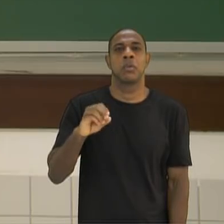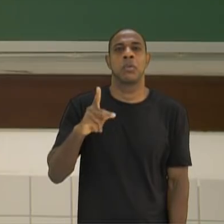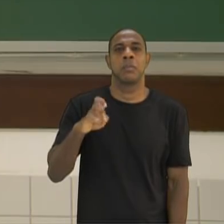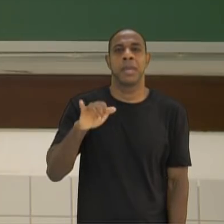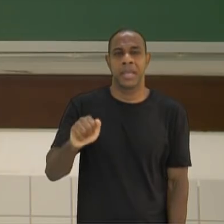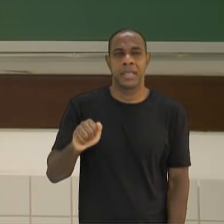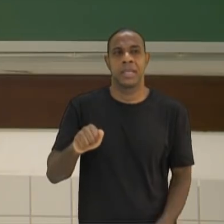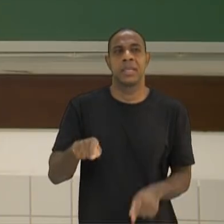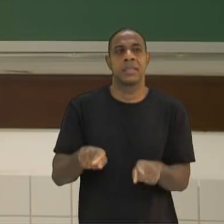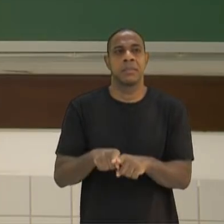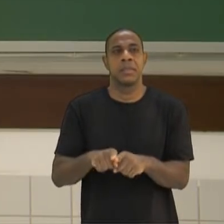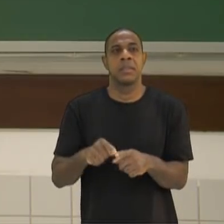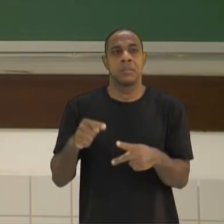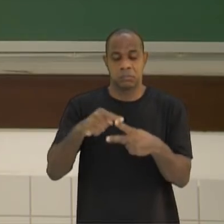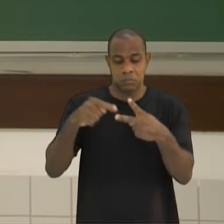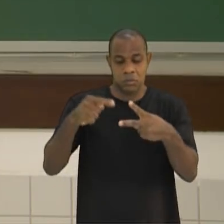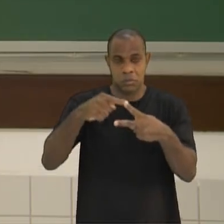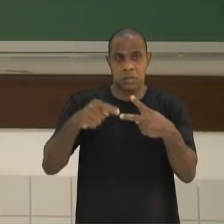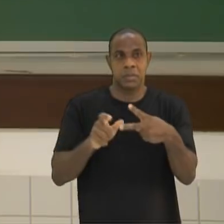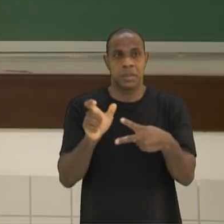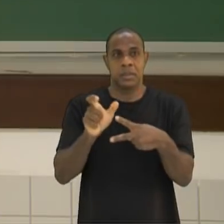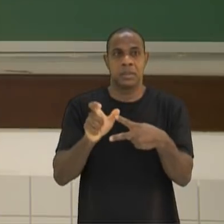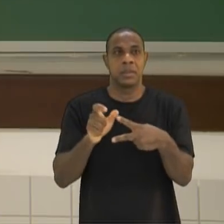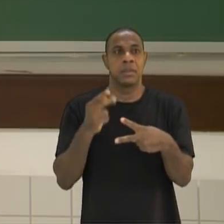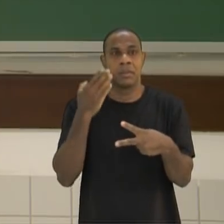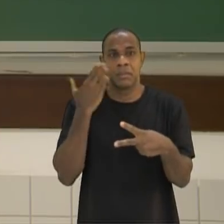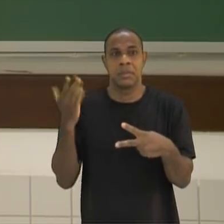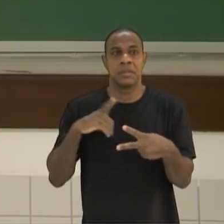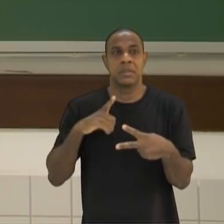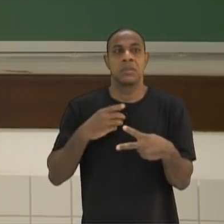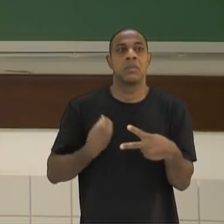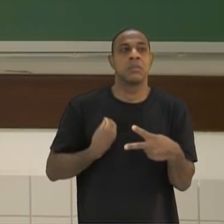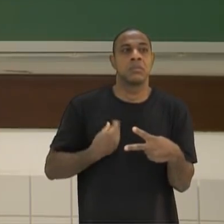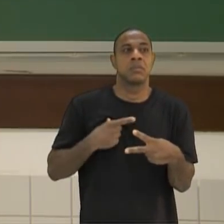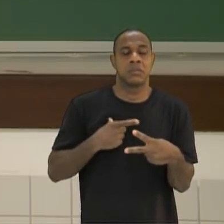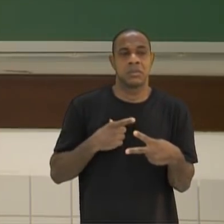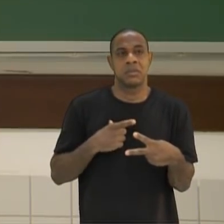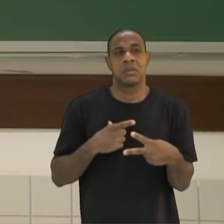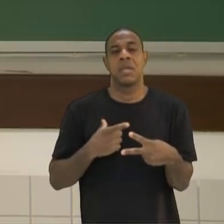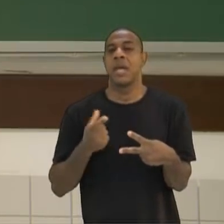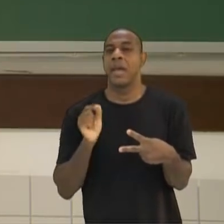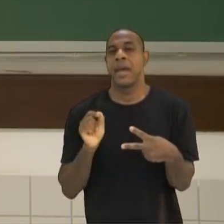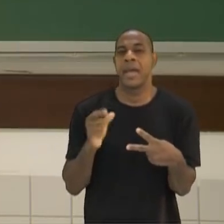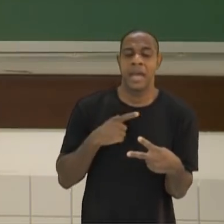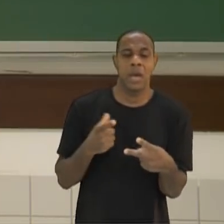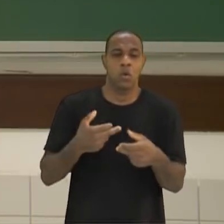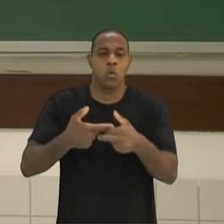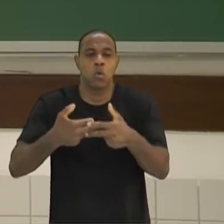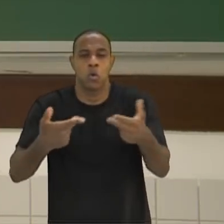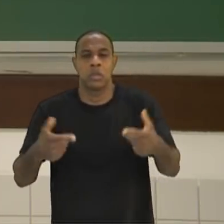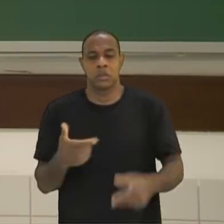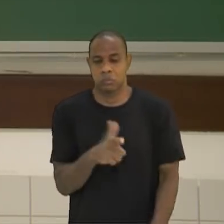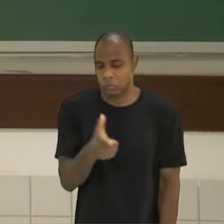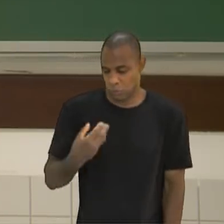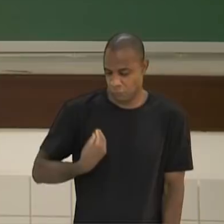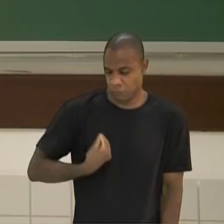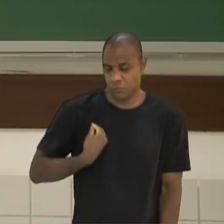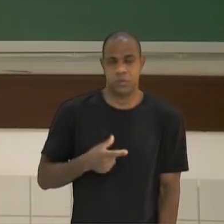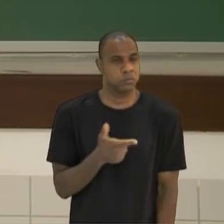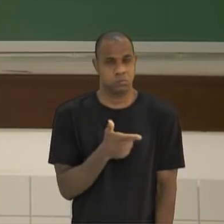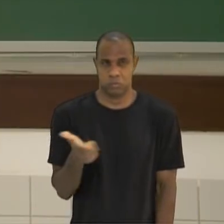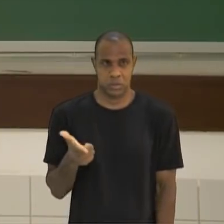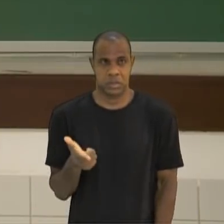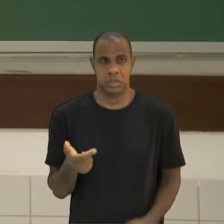ou prosopopeia consiste em atribuir vida a seres inanimados, a seres objetos que não têm vida.